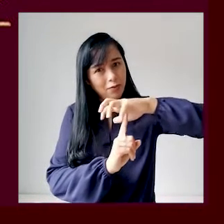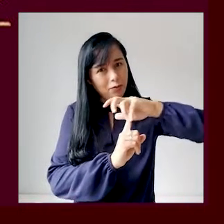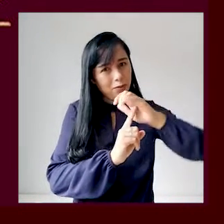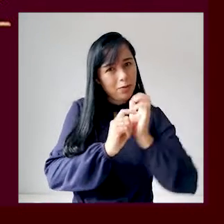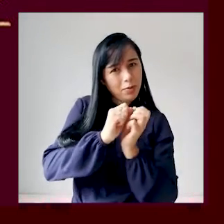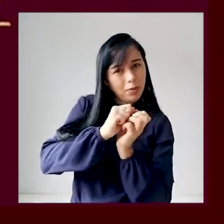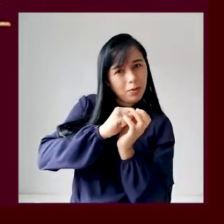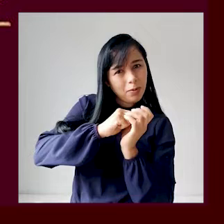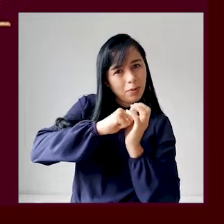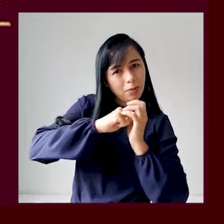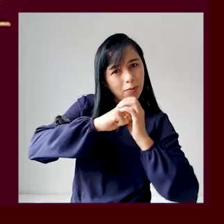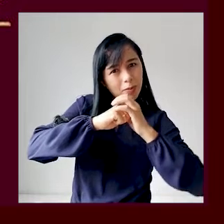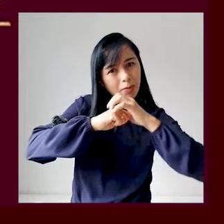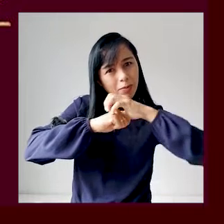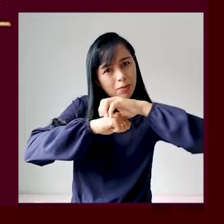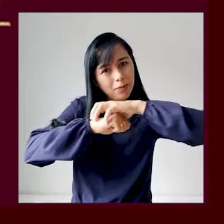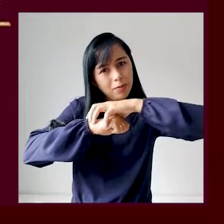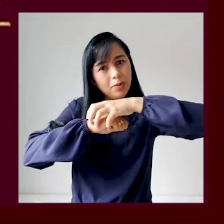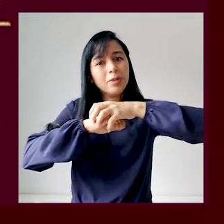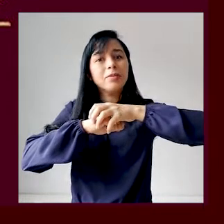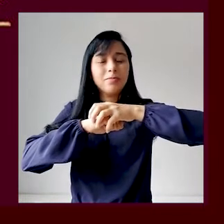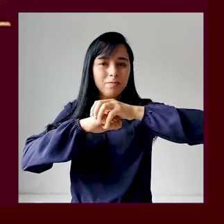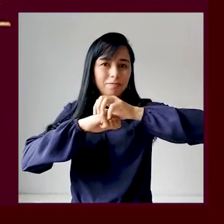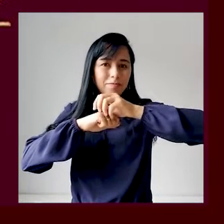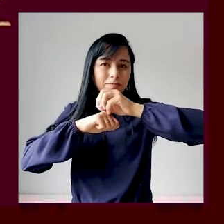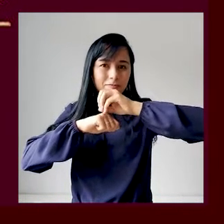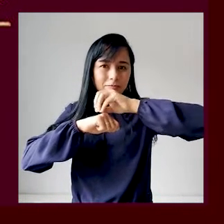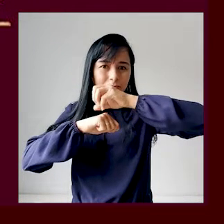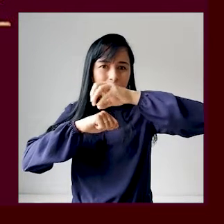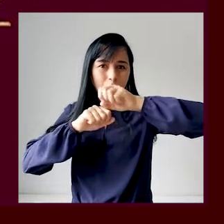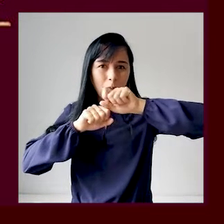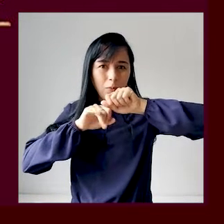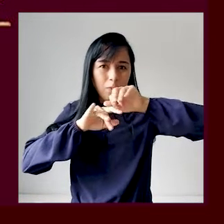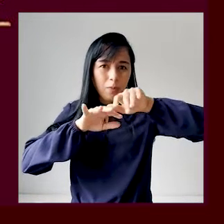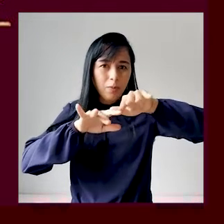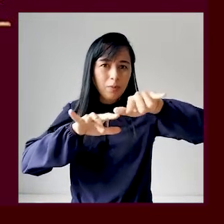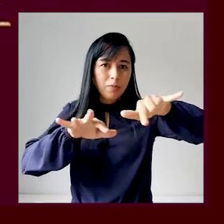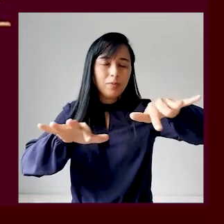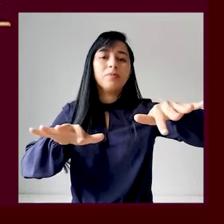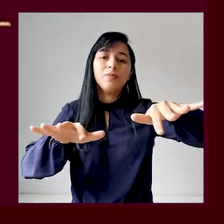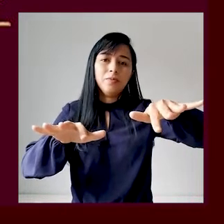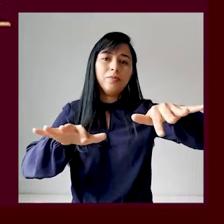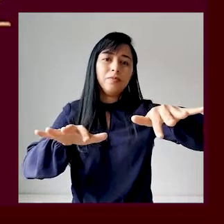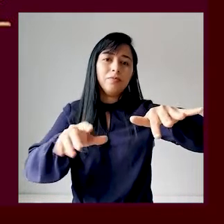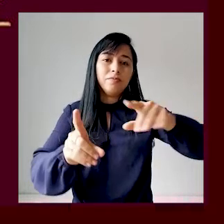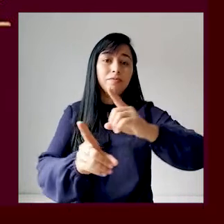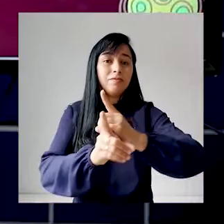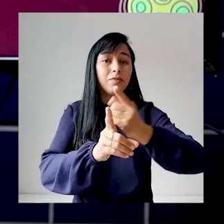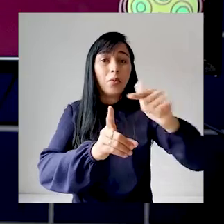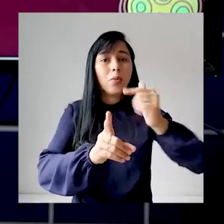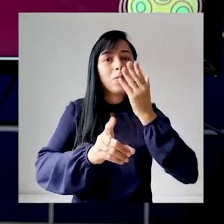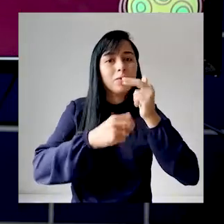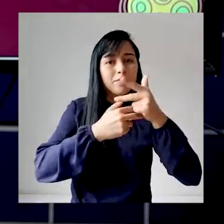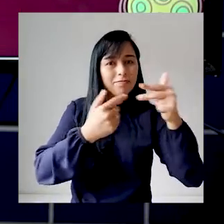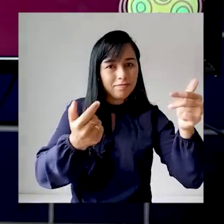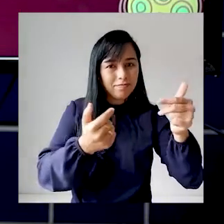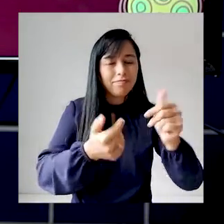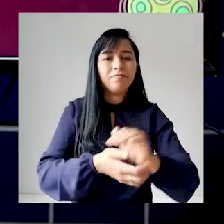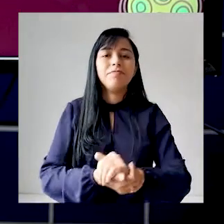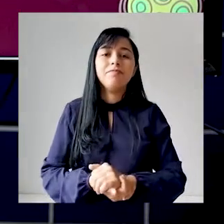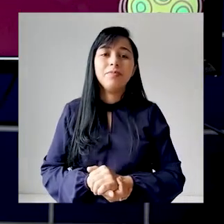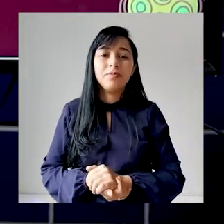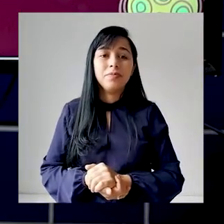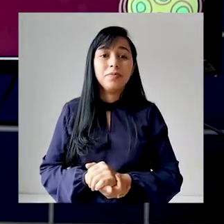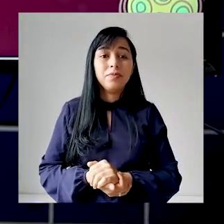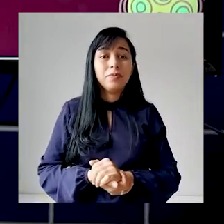se multiplicam e formam essa estrutura que nós vemos em alimentos que estão estragando. Acontece